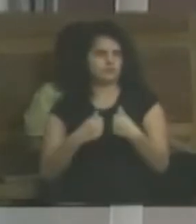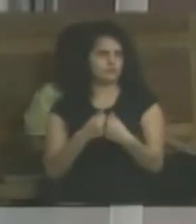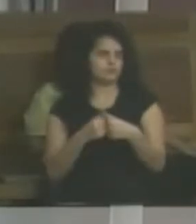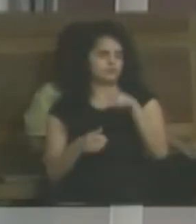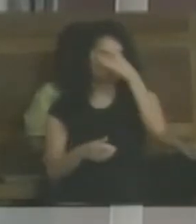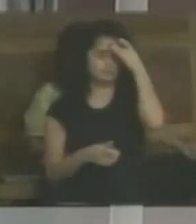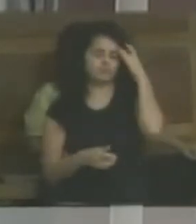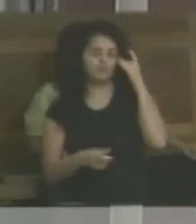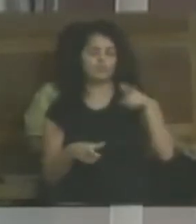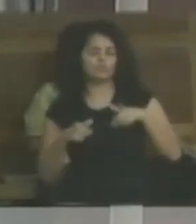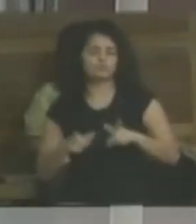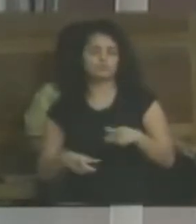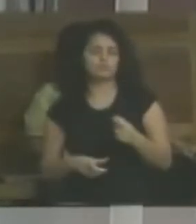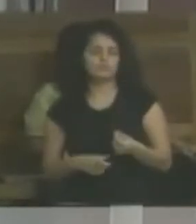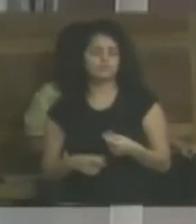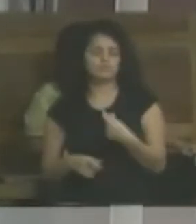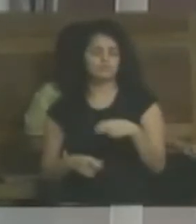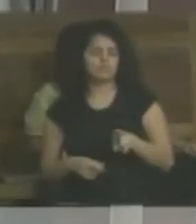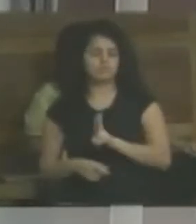então, onde está sendo usado esse dinheiro?